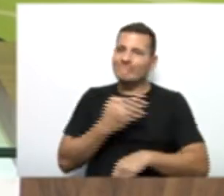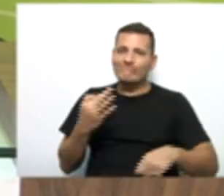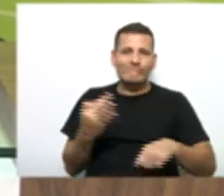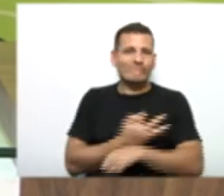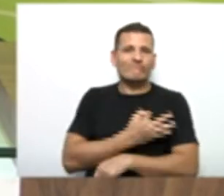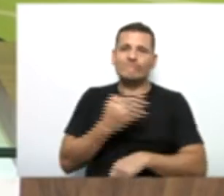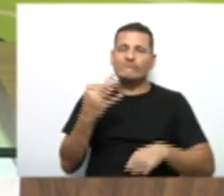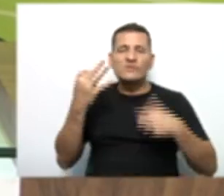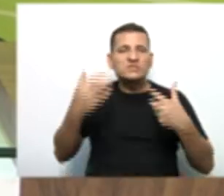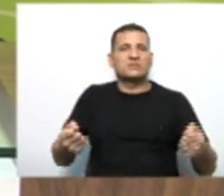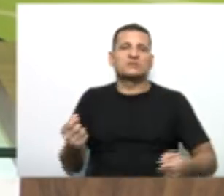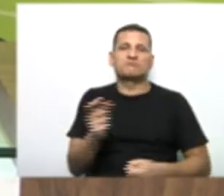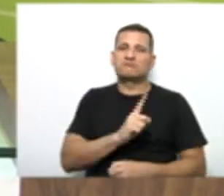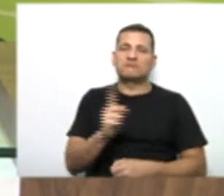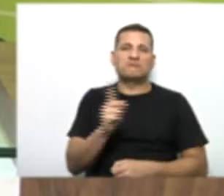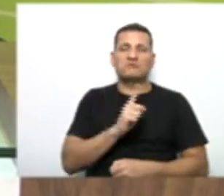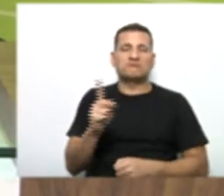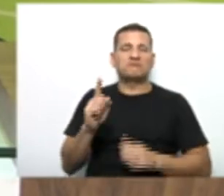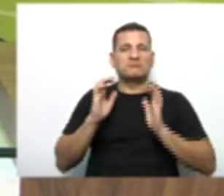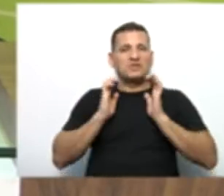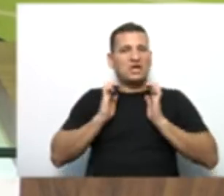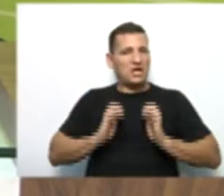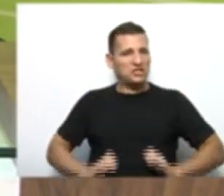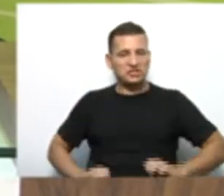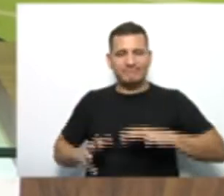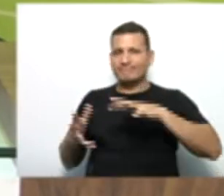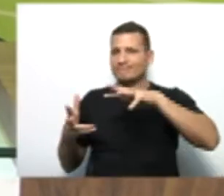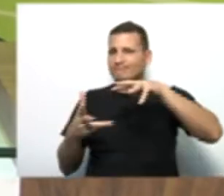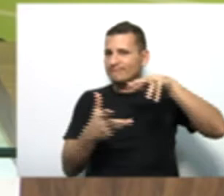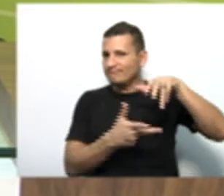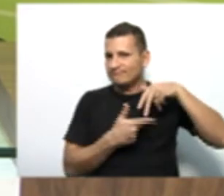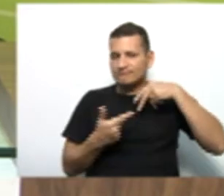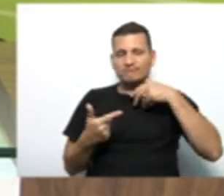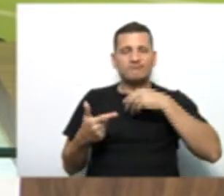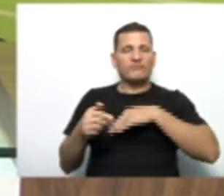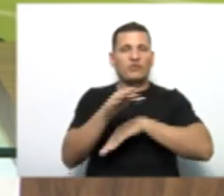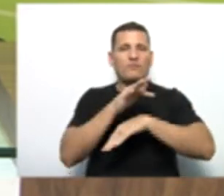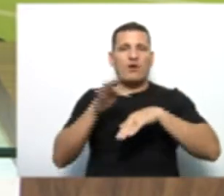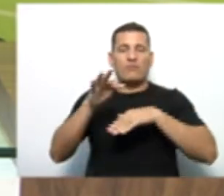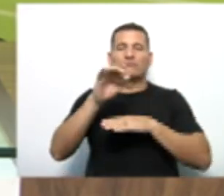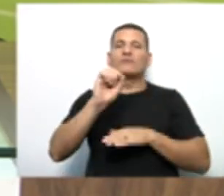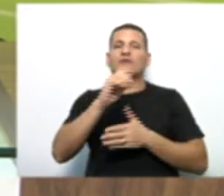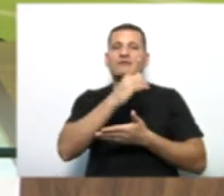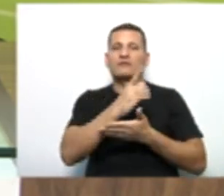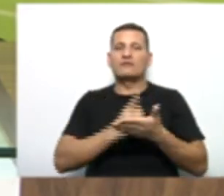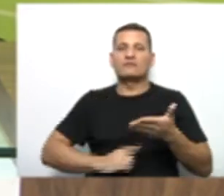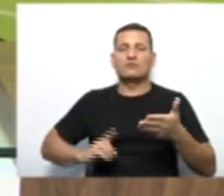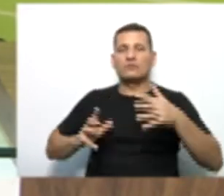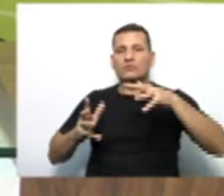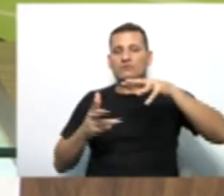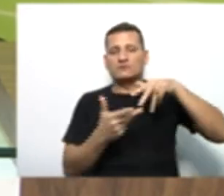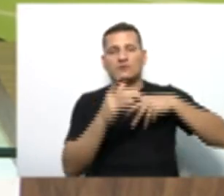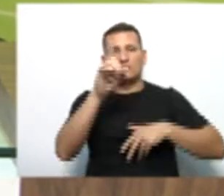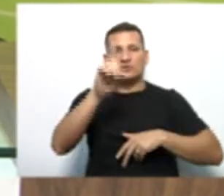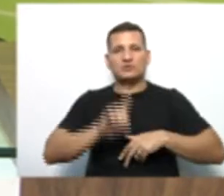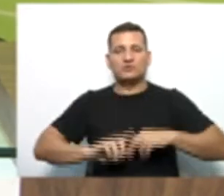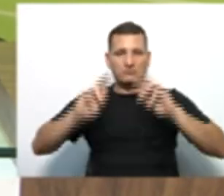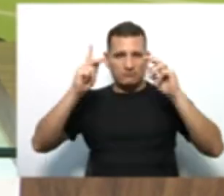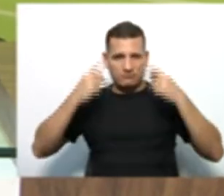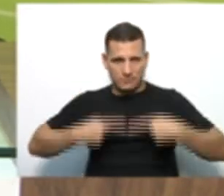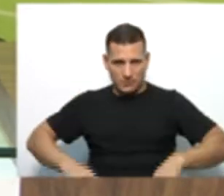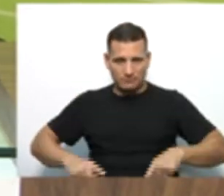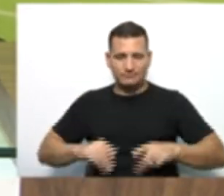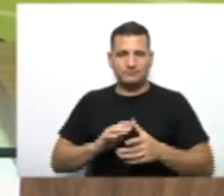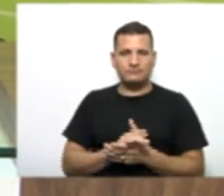prática esse princípio ético universal, formal, chamado Declaração Universal dos Direitos Humanos. Em 2016,